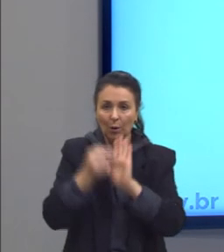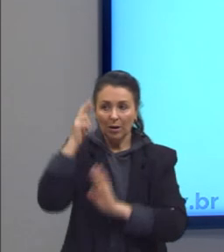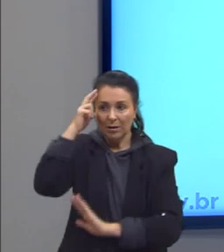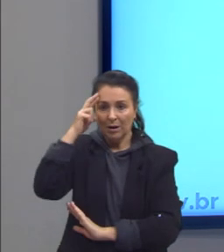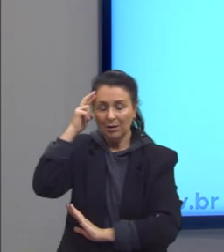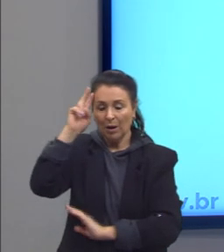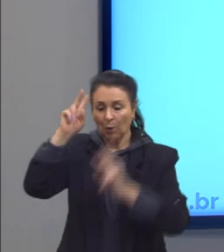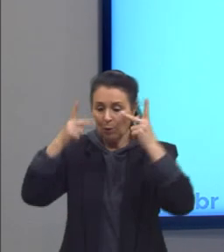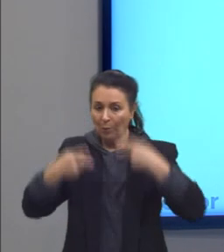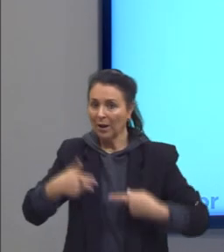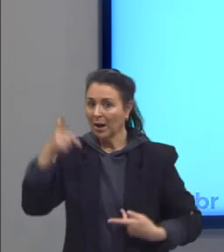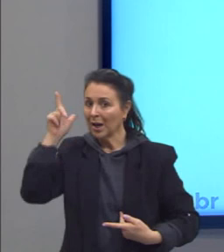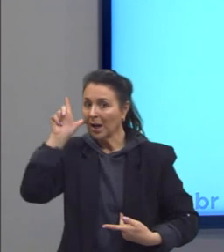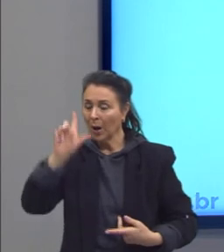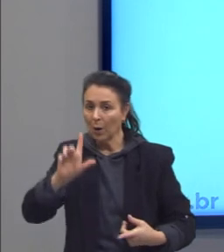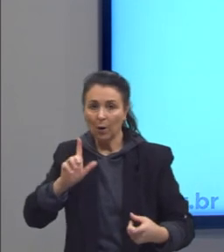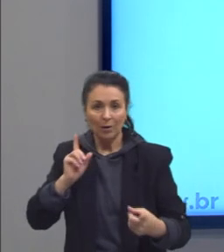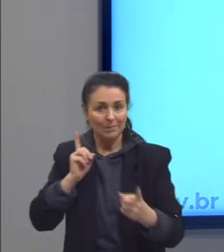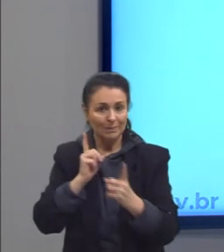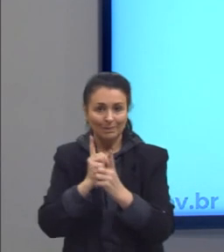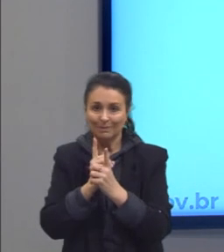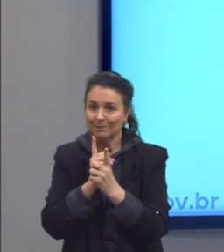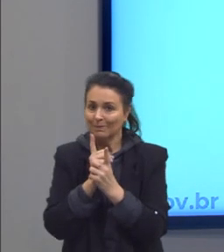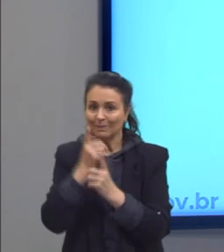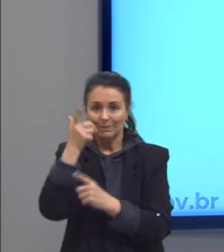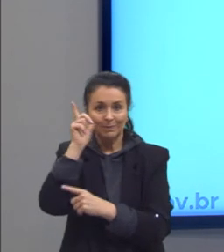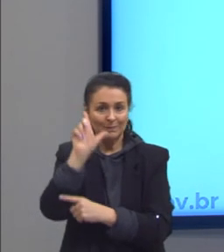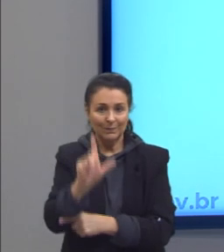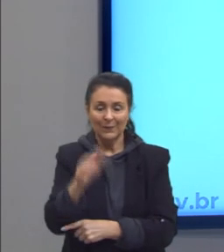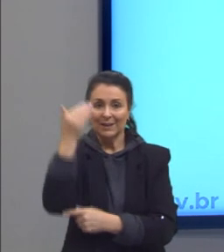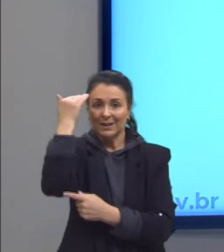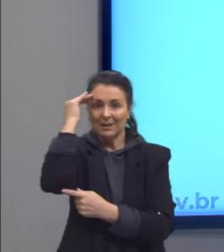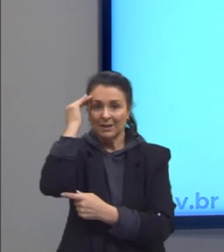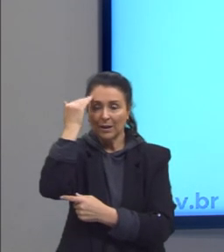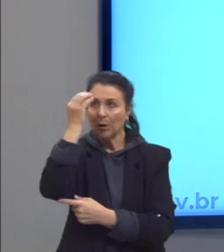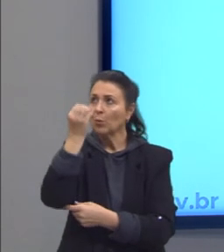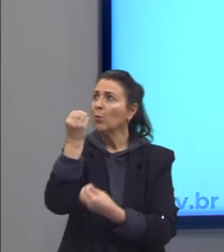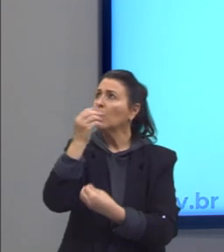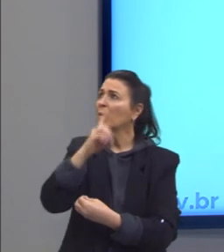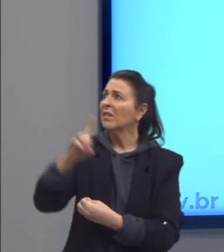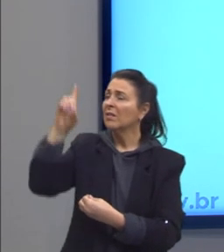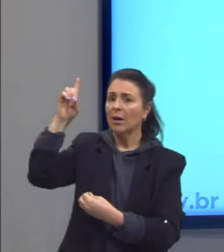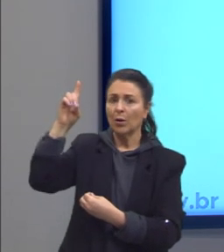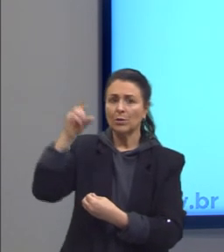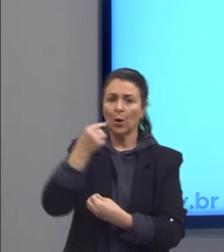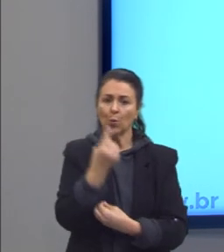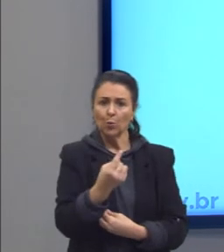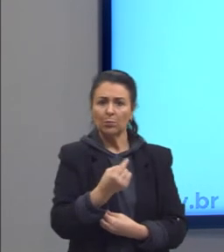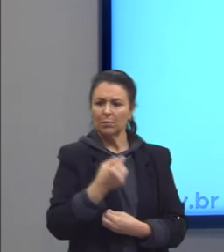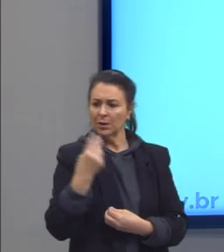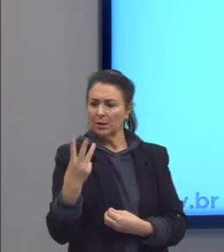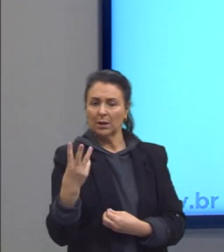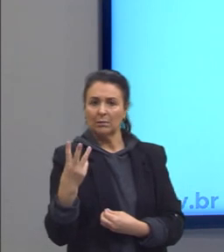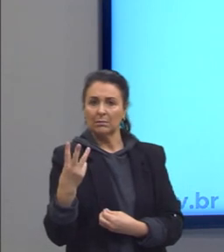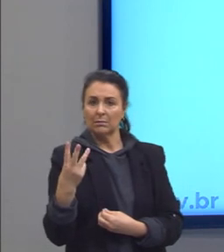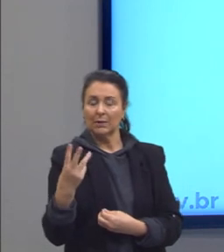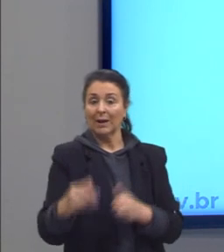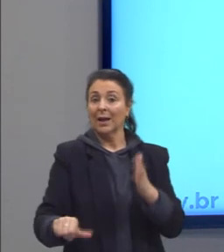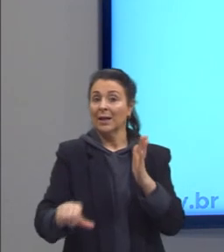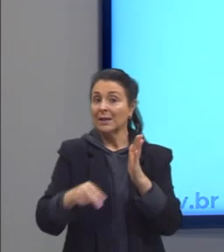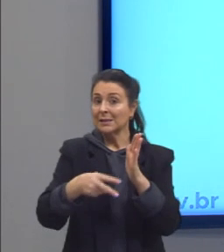não consegue alcançar por exemplo entender como é possível de eu ser Uno e Trino a segunda modalidade